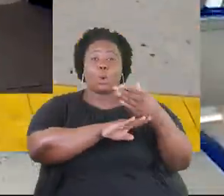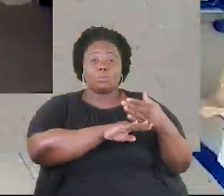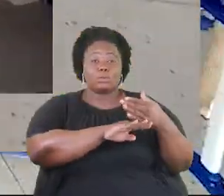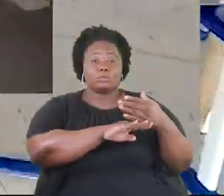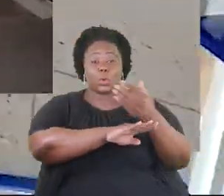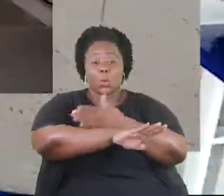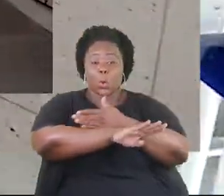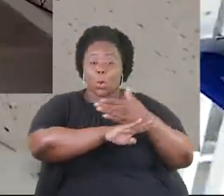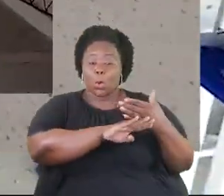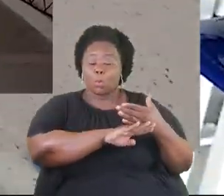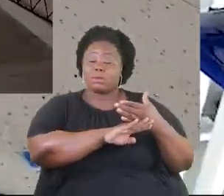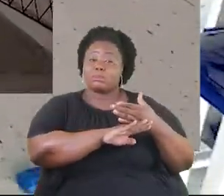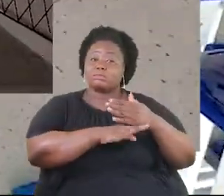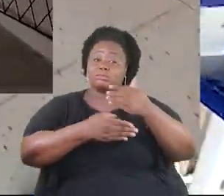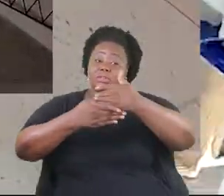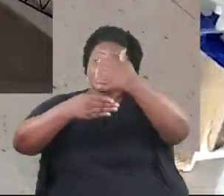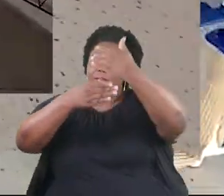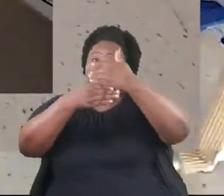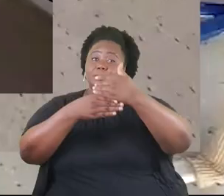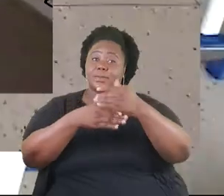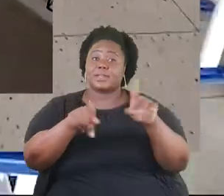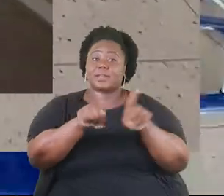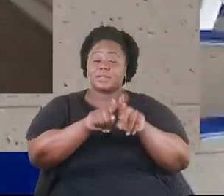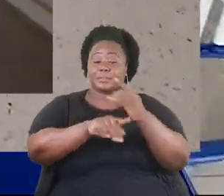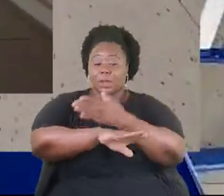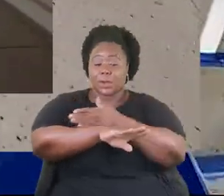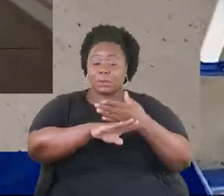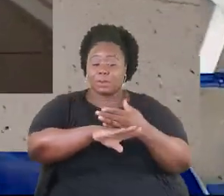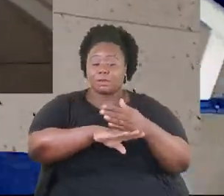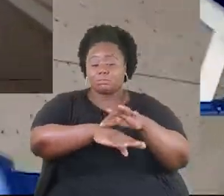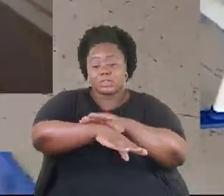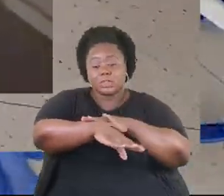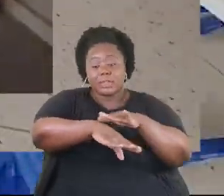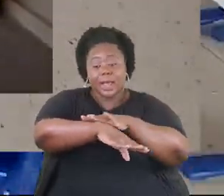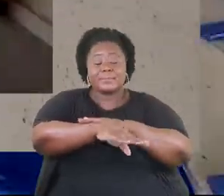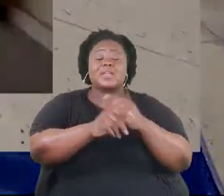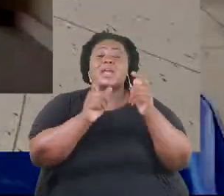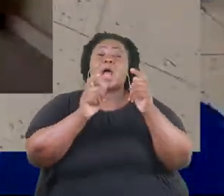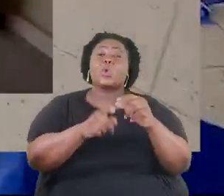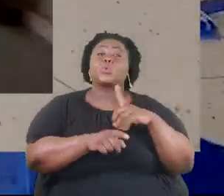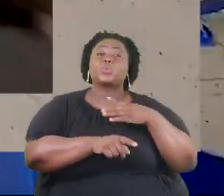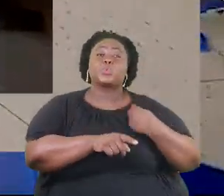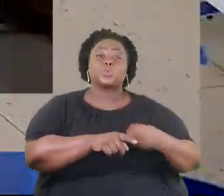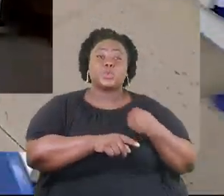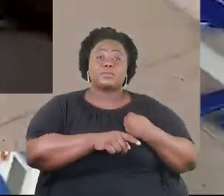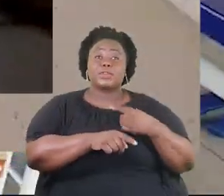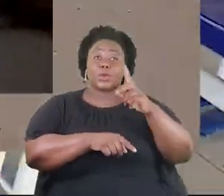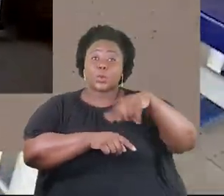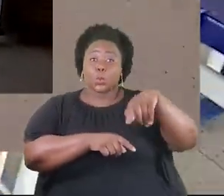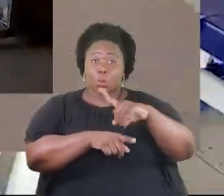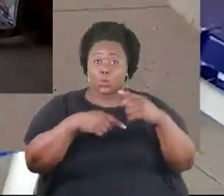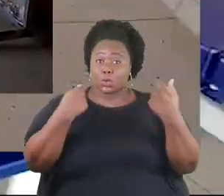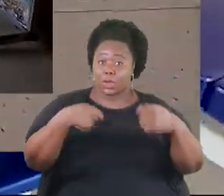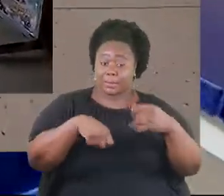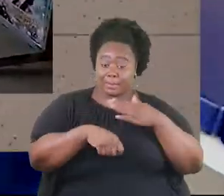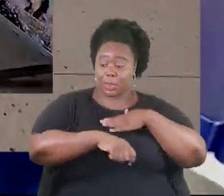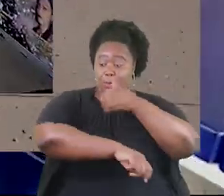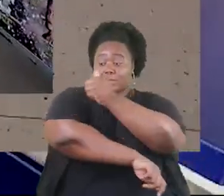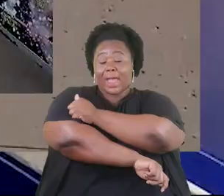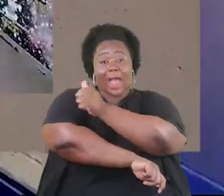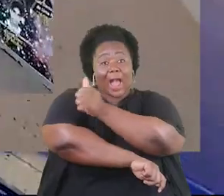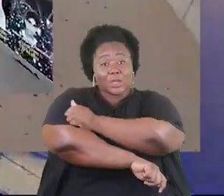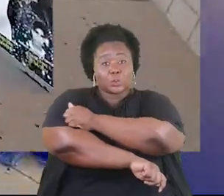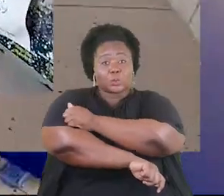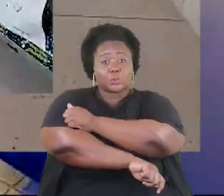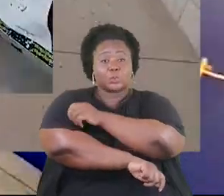das paredes, bem como o branco da pele. Onde estão os seus colegas, os que deveriam ser meus alunos